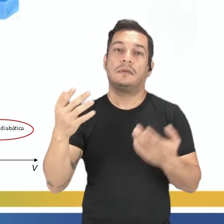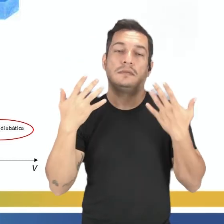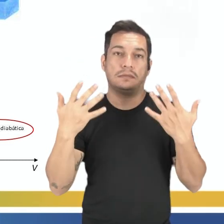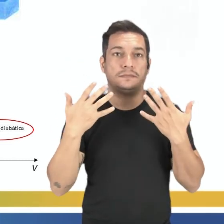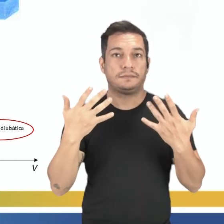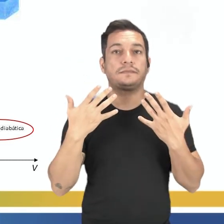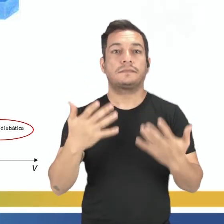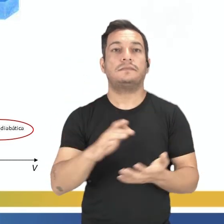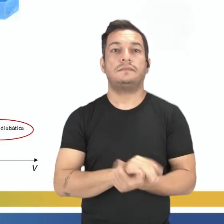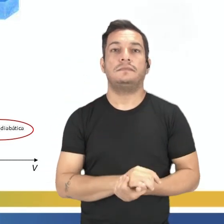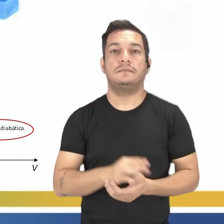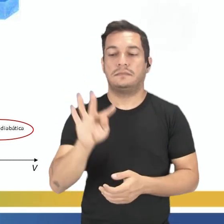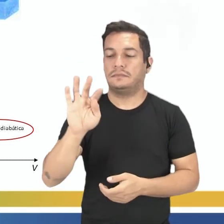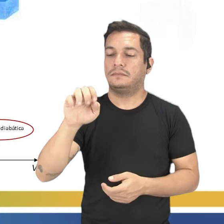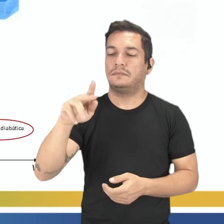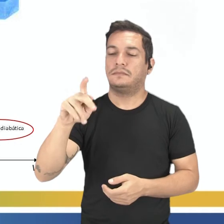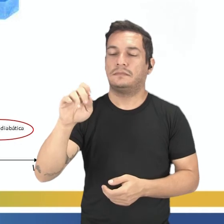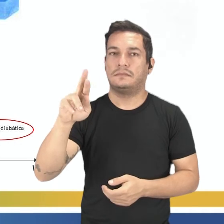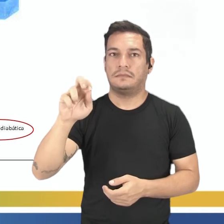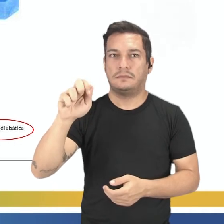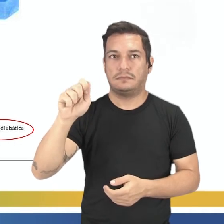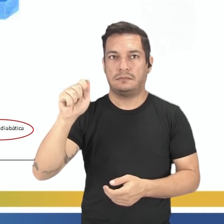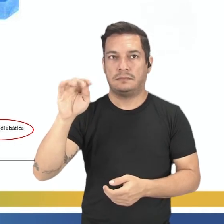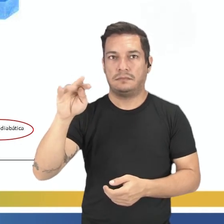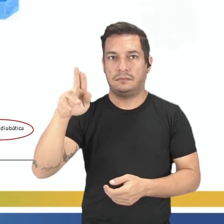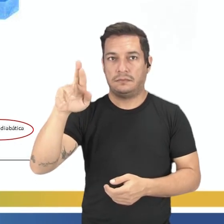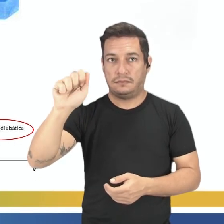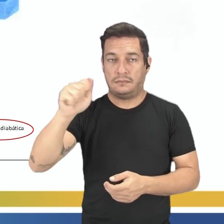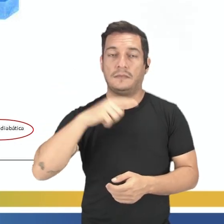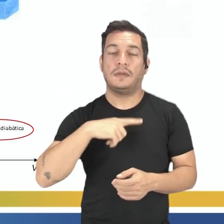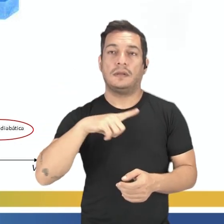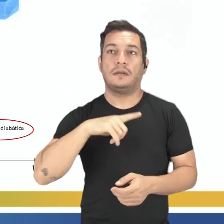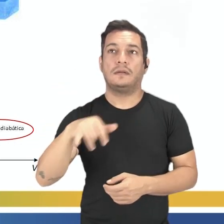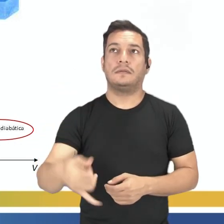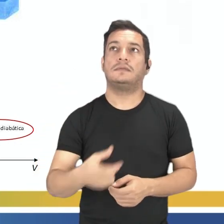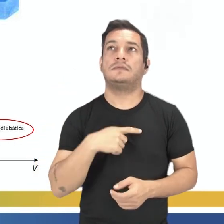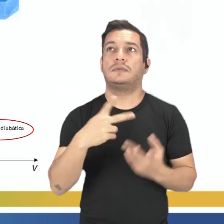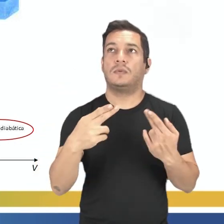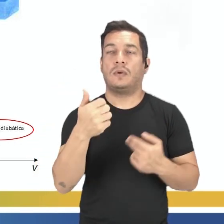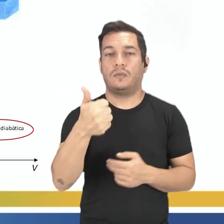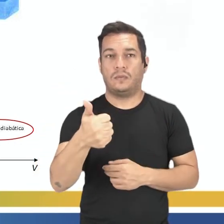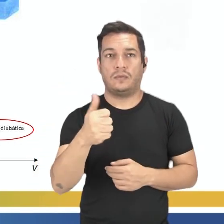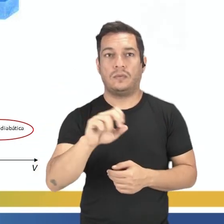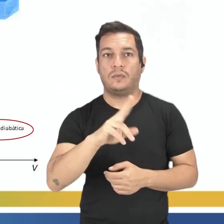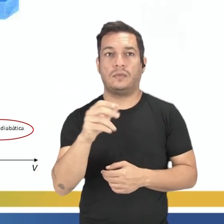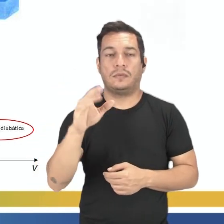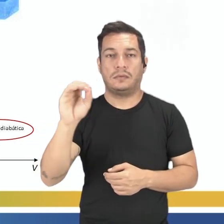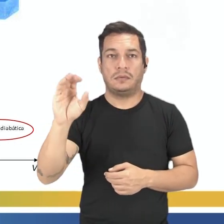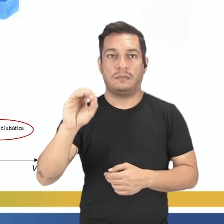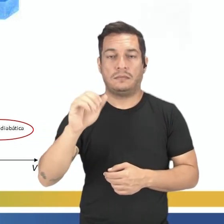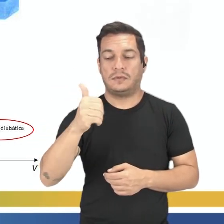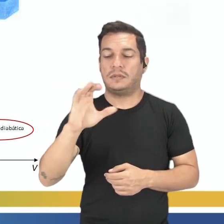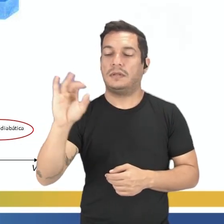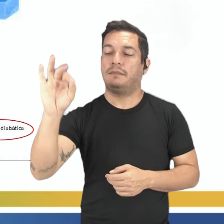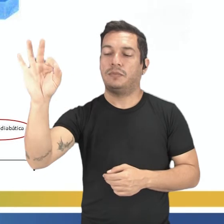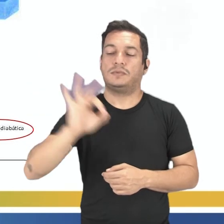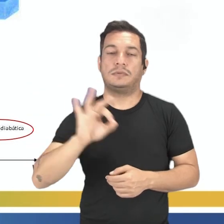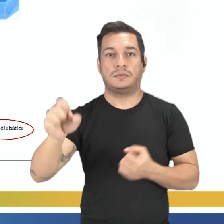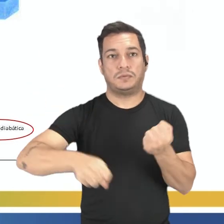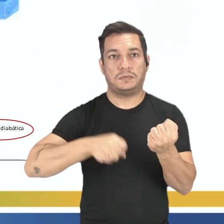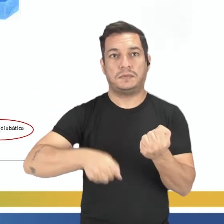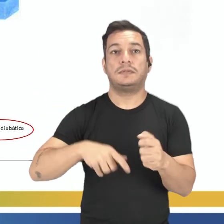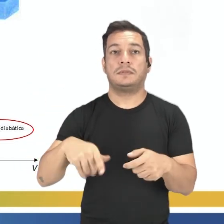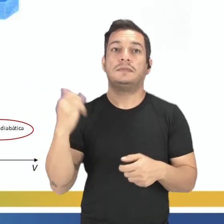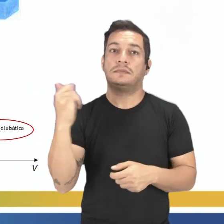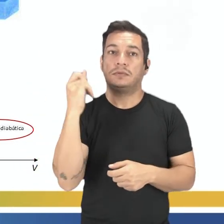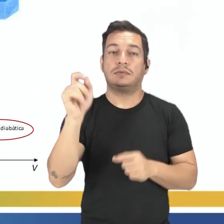temperatura. Aí, novamente, pessoal, é interessante. Para mim ter um rendimento igual a 1 ou 100% de uma máquina, seria necessário o